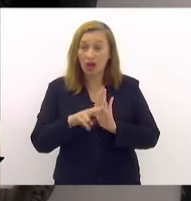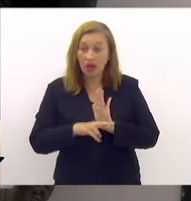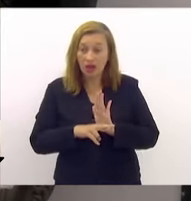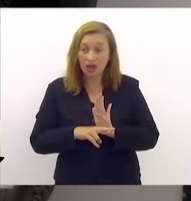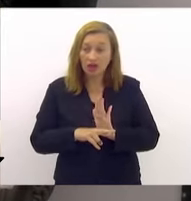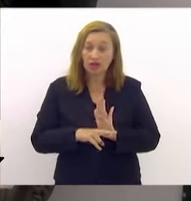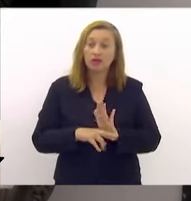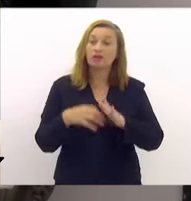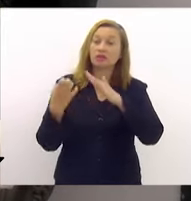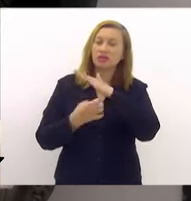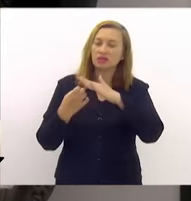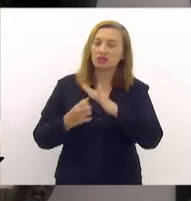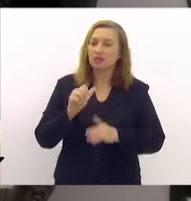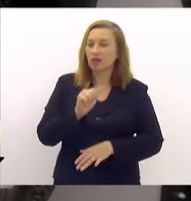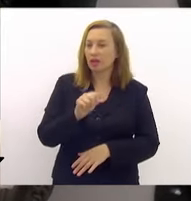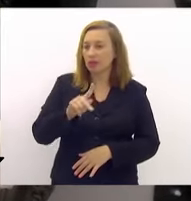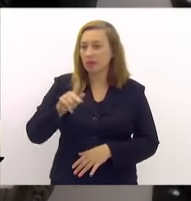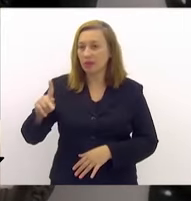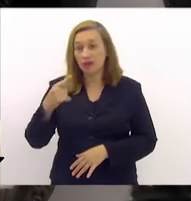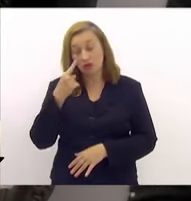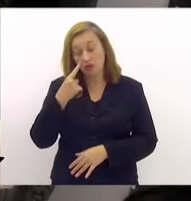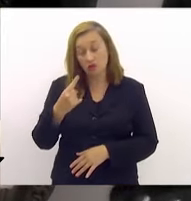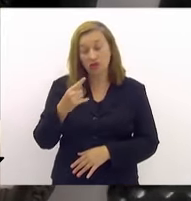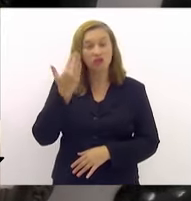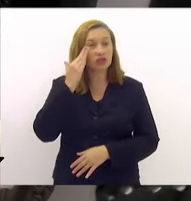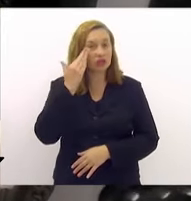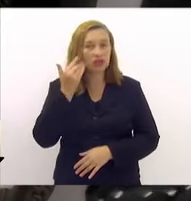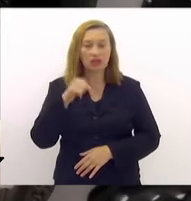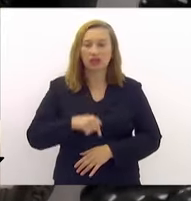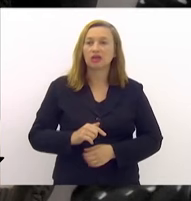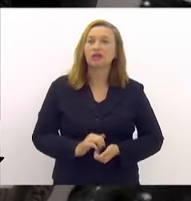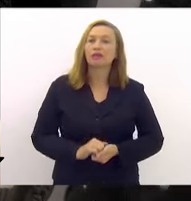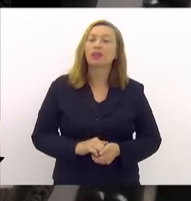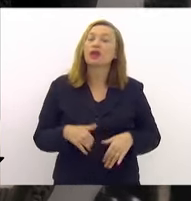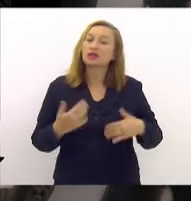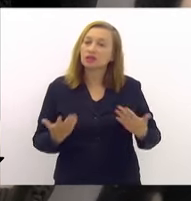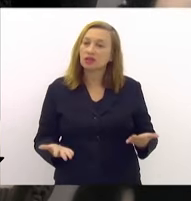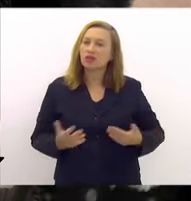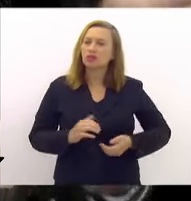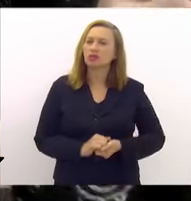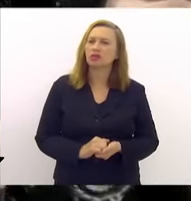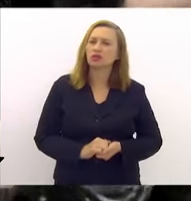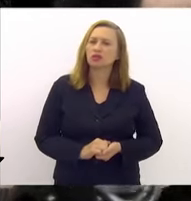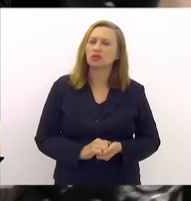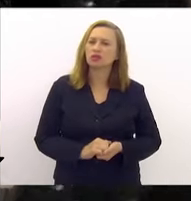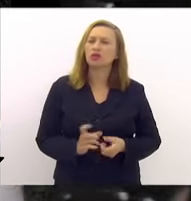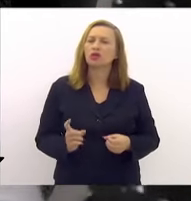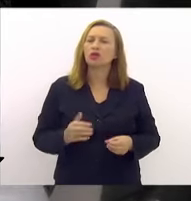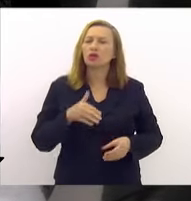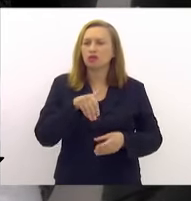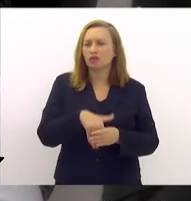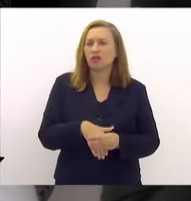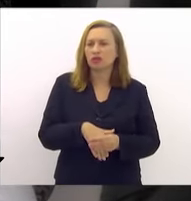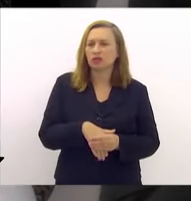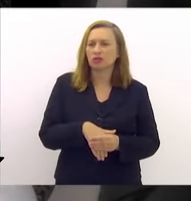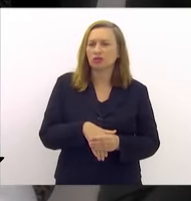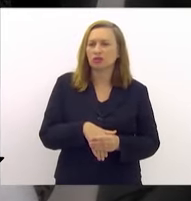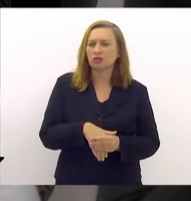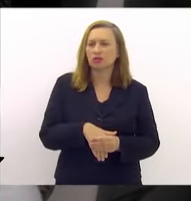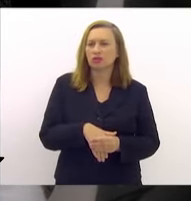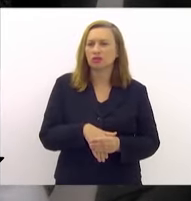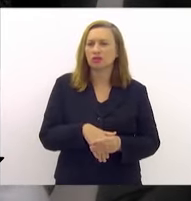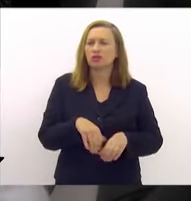as empresas de aplicativo. É isso que, pelo menos, eu entendi aqui. Então, eu estaria votando